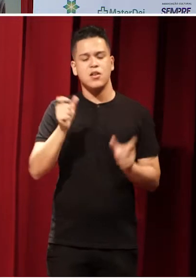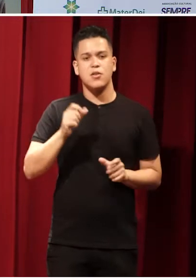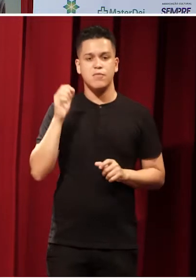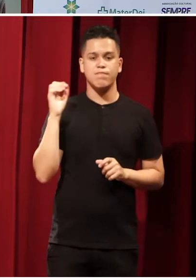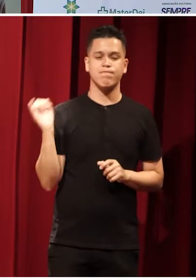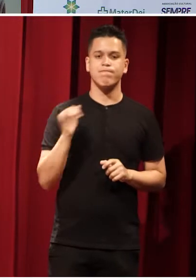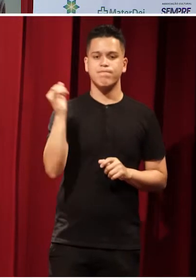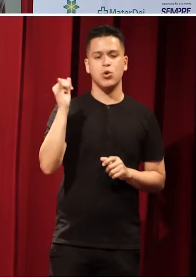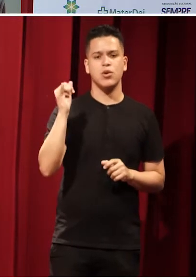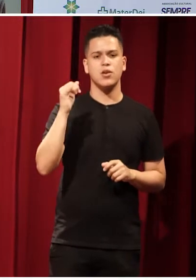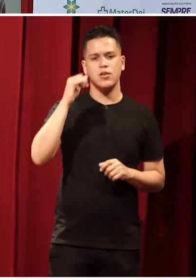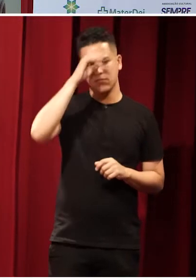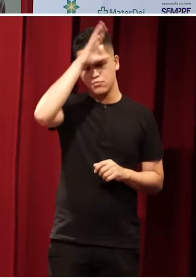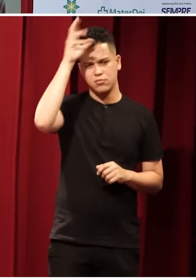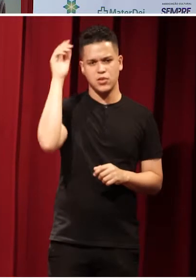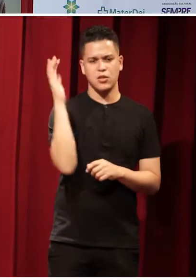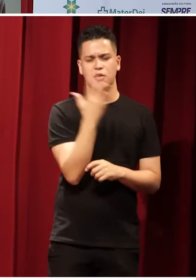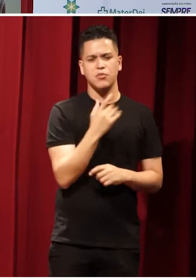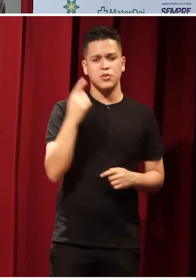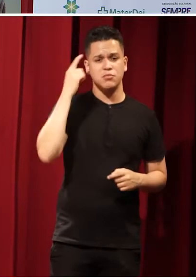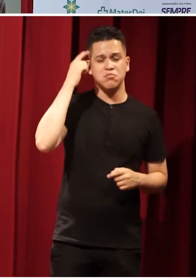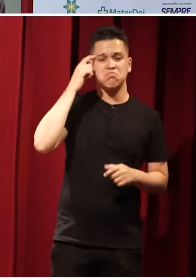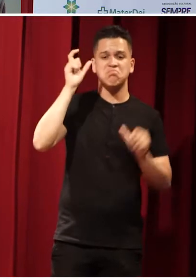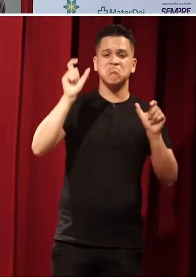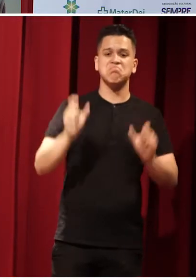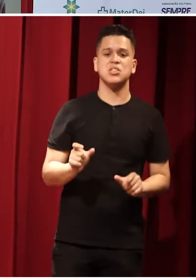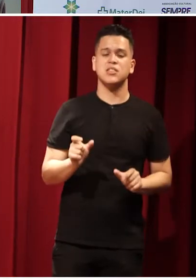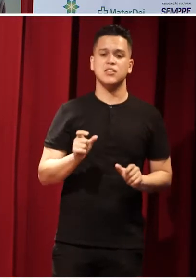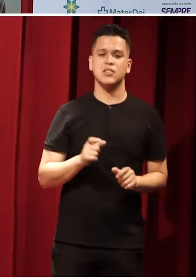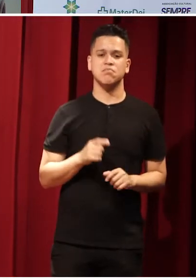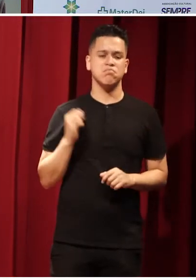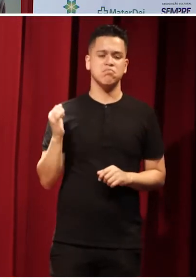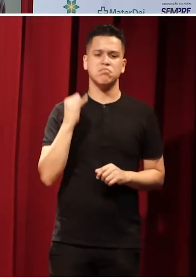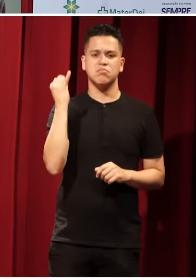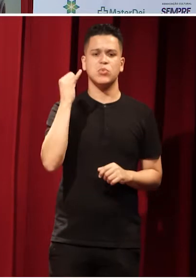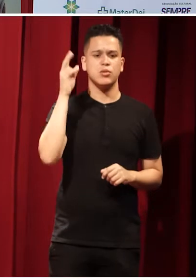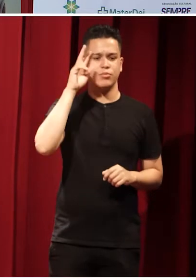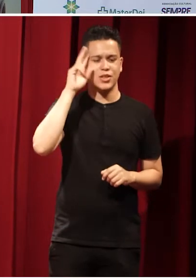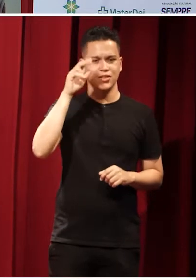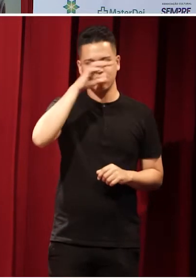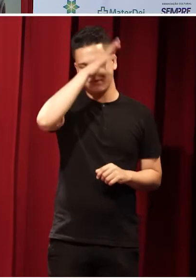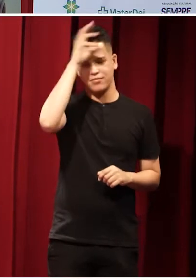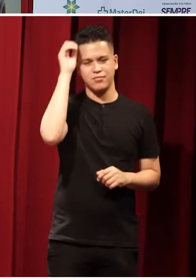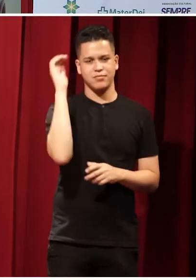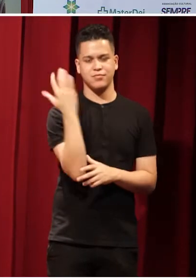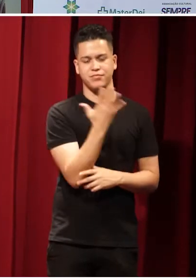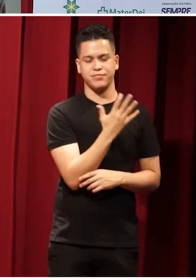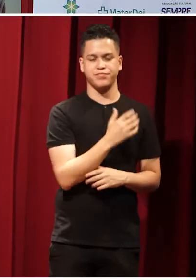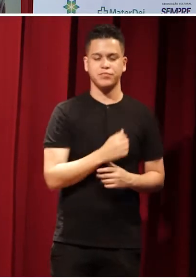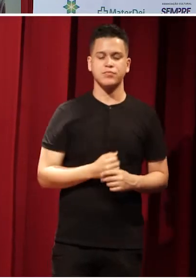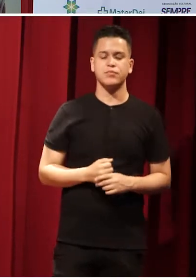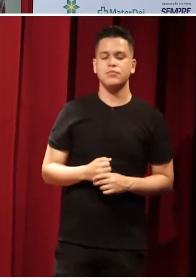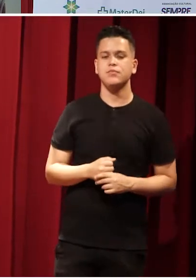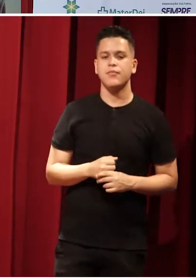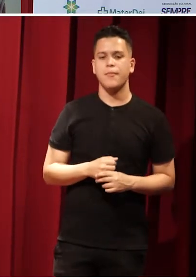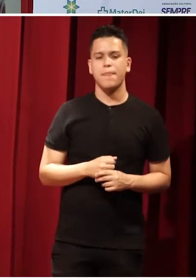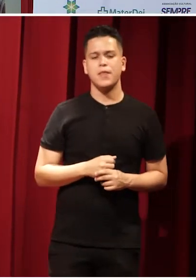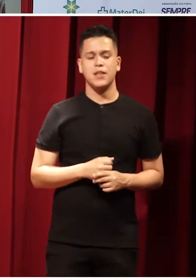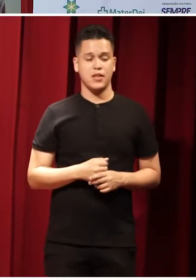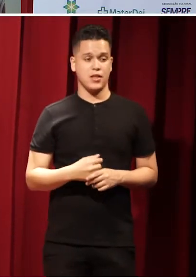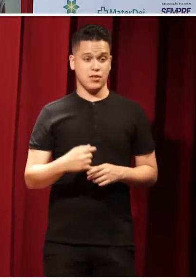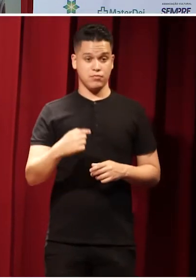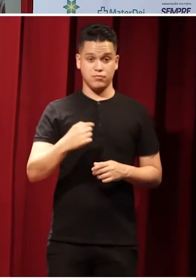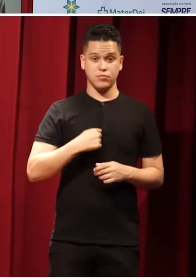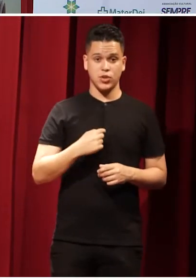história, o que você pensaria a esse respeito? Eu publiquei esse livro a pedido